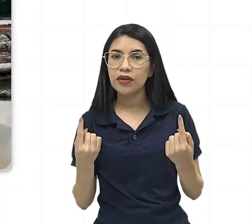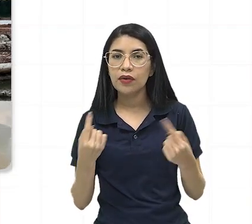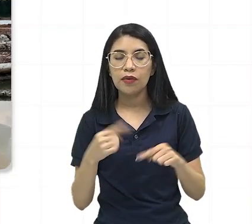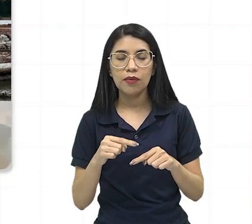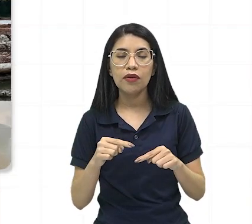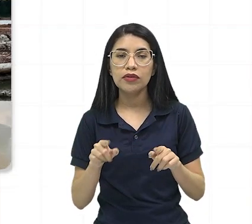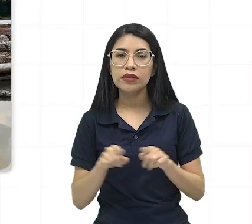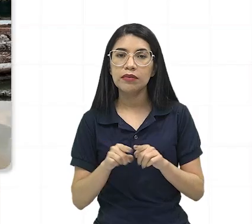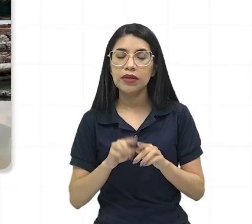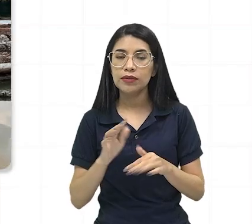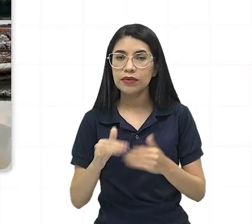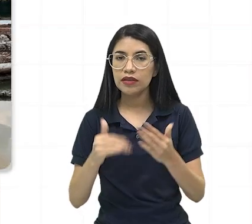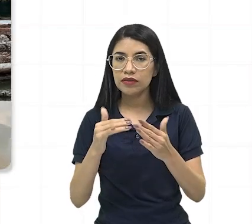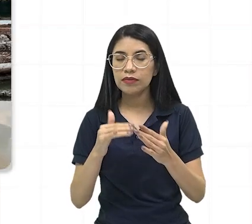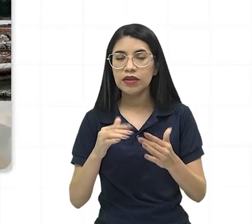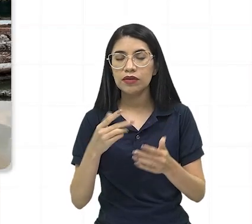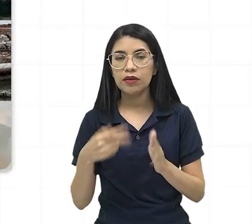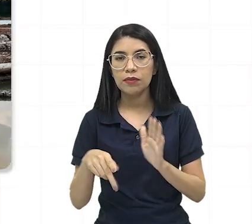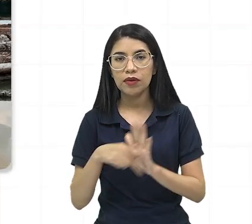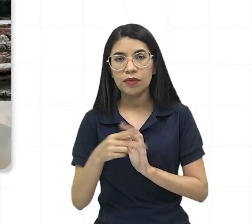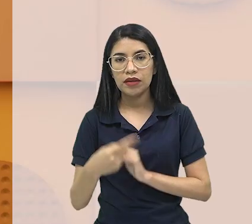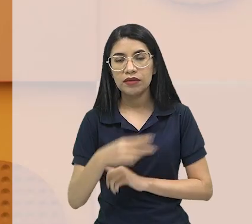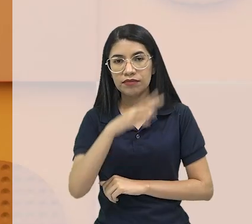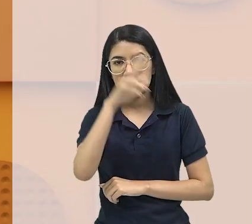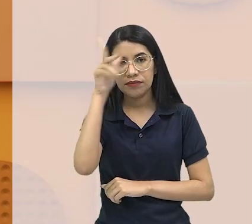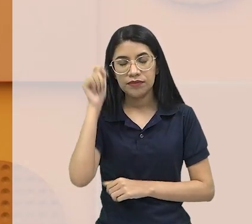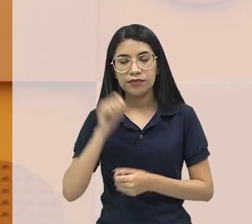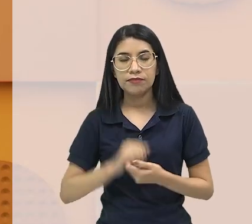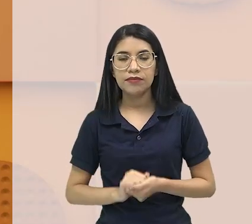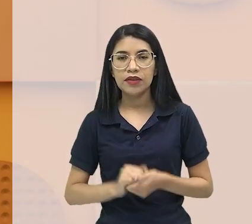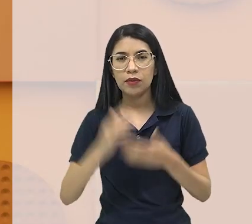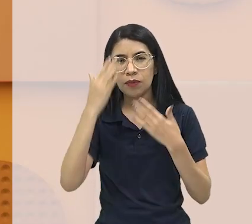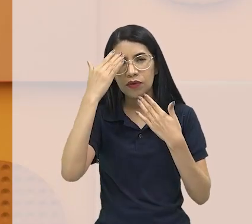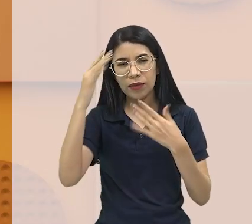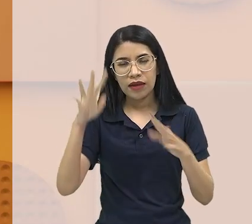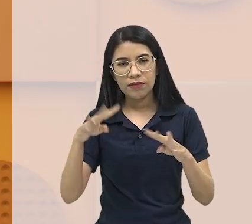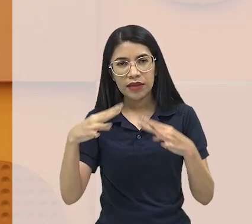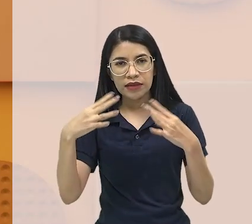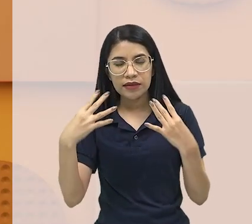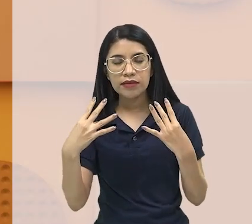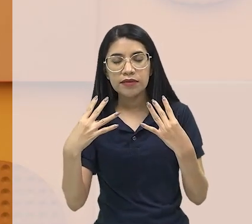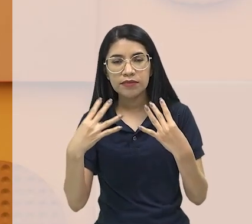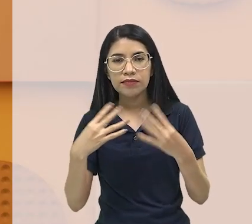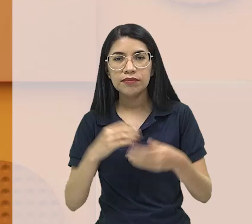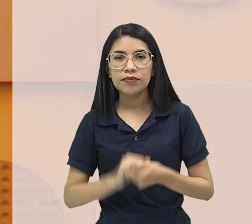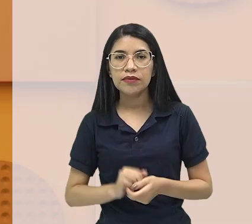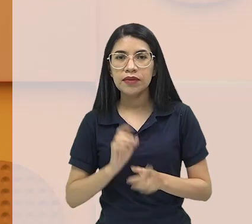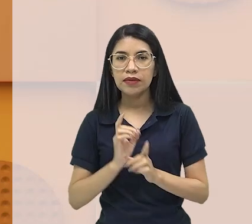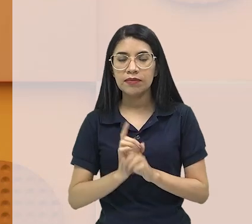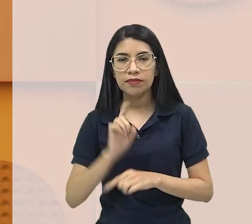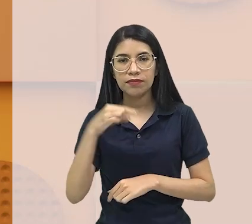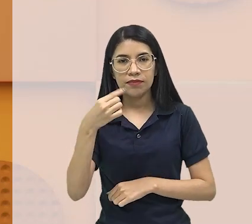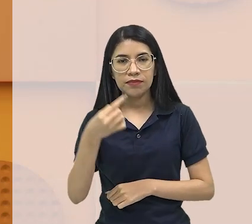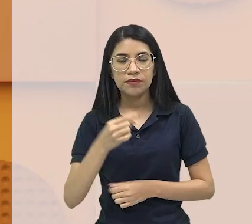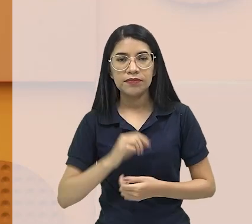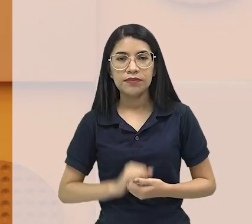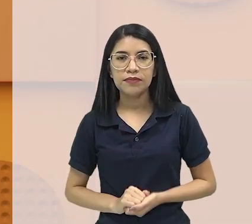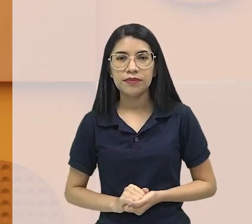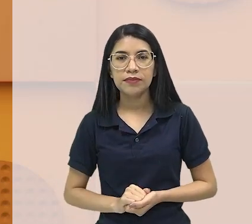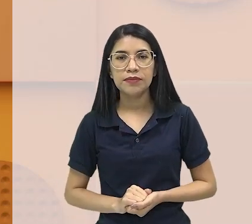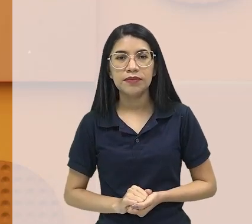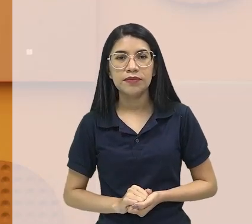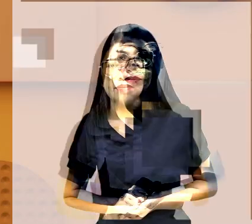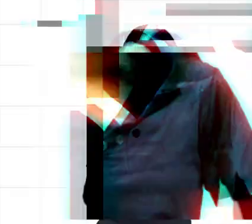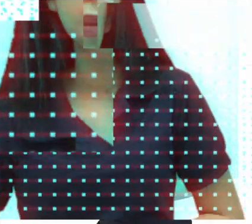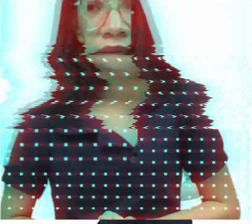de desenvolvimento da cidade. Ok, queridos? Muito obrigado a todos vocês pela atenção e essa foi a nossa aula de hoje.